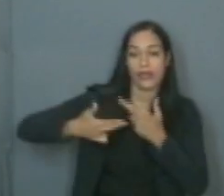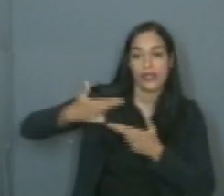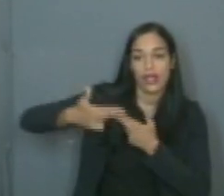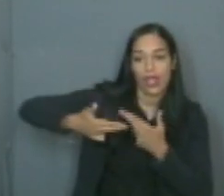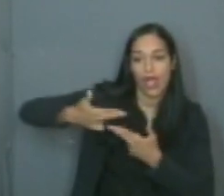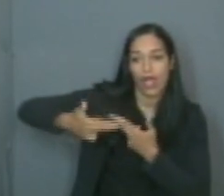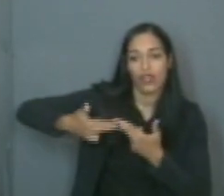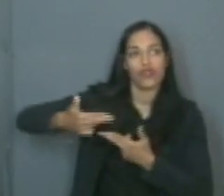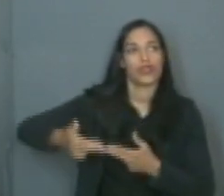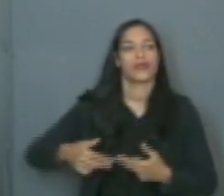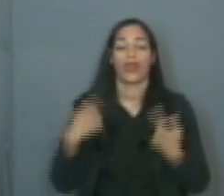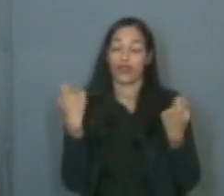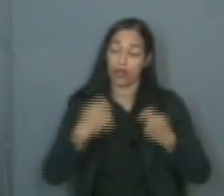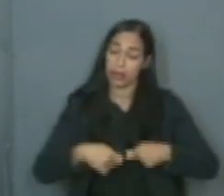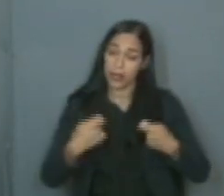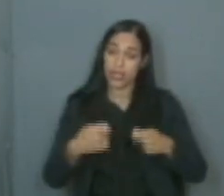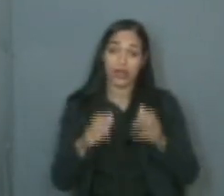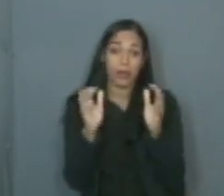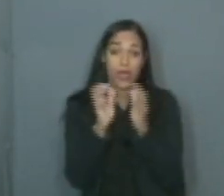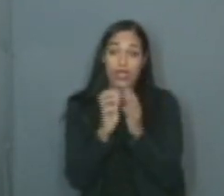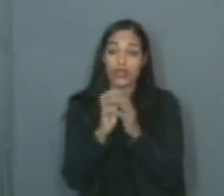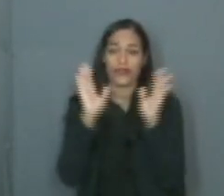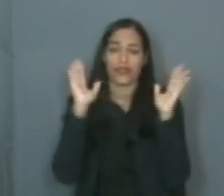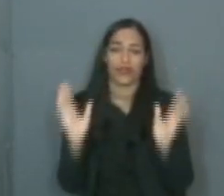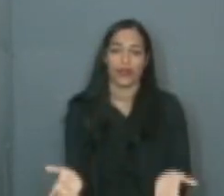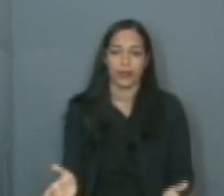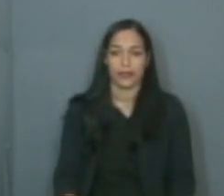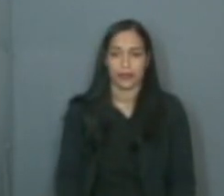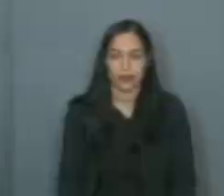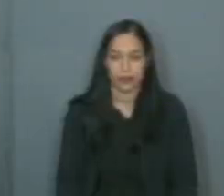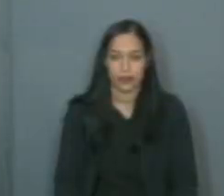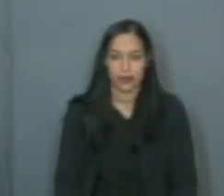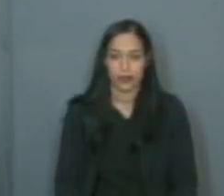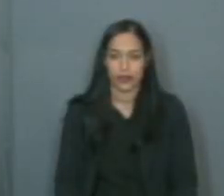isso é uma coisa que a gente precisa para o Recife para ontem.